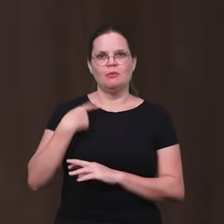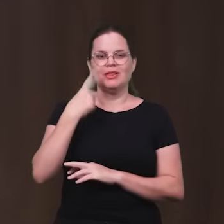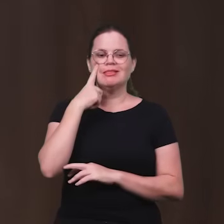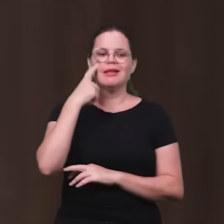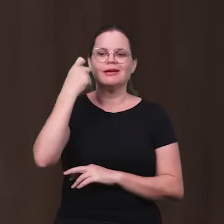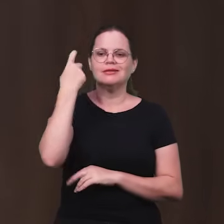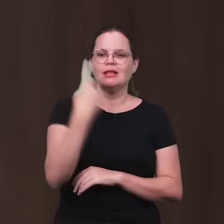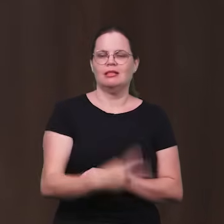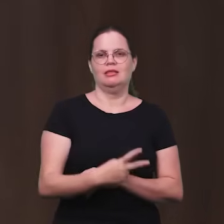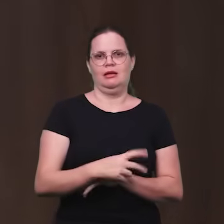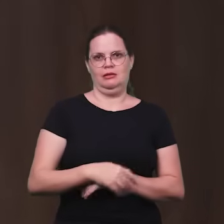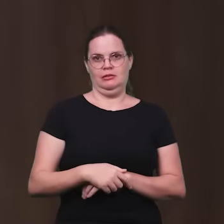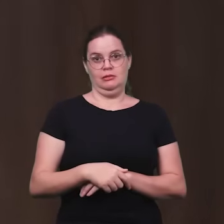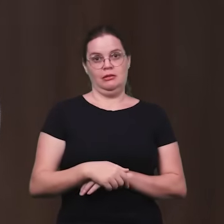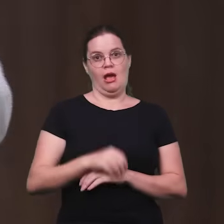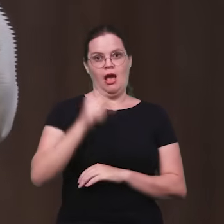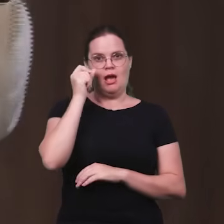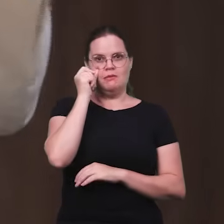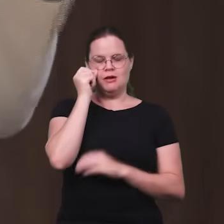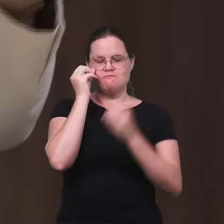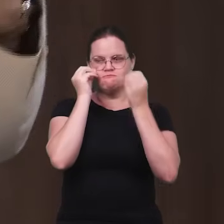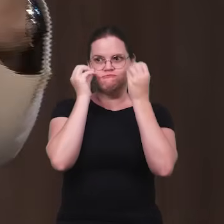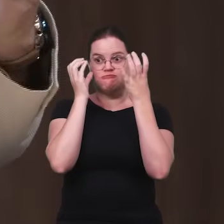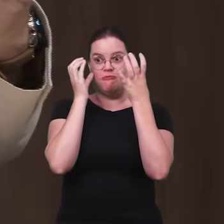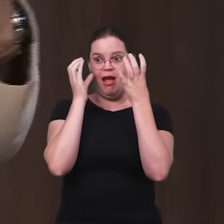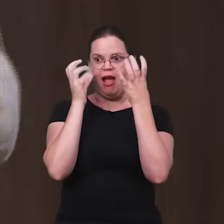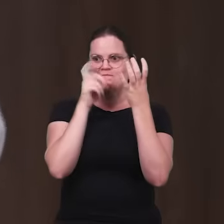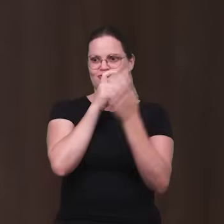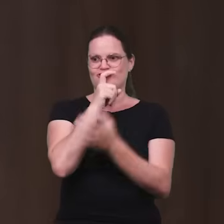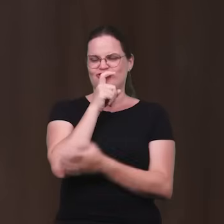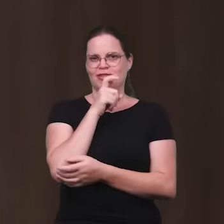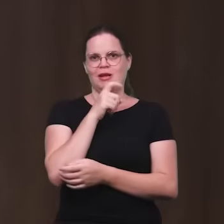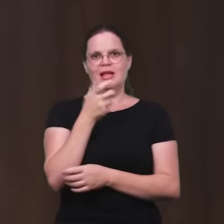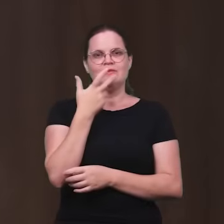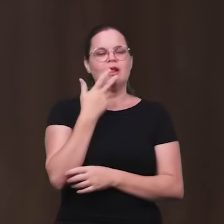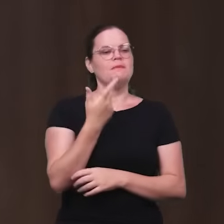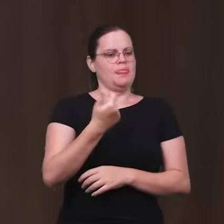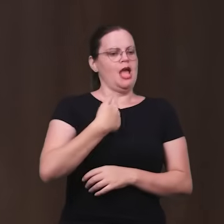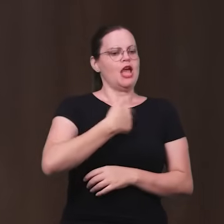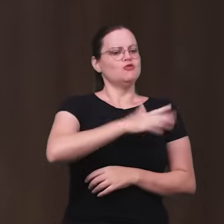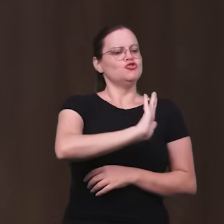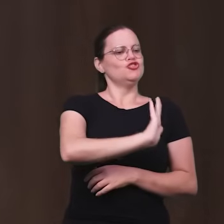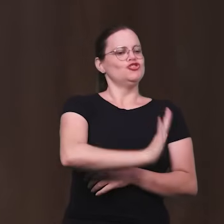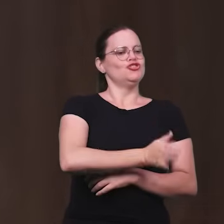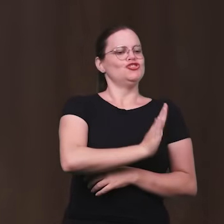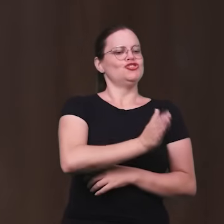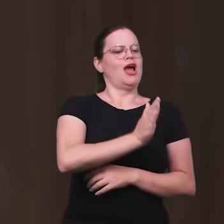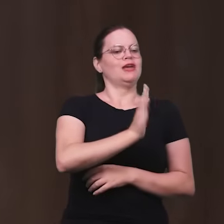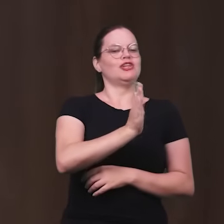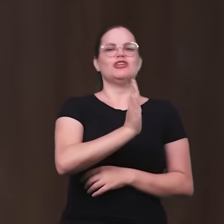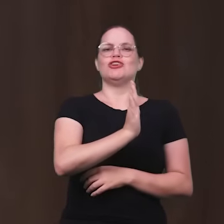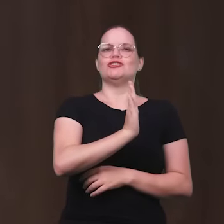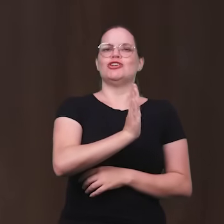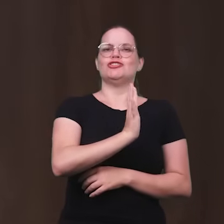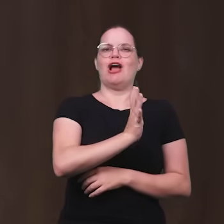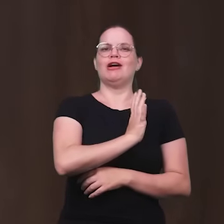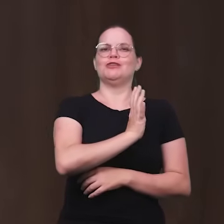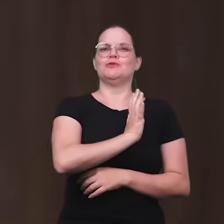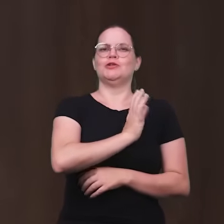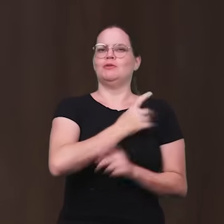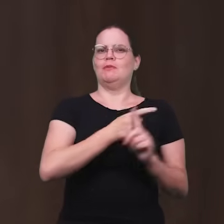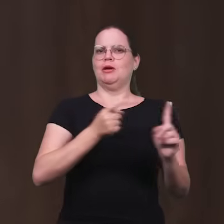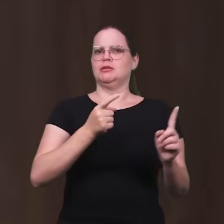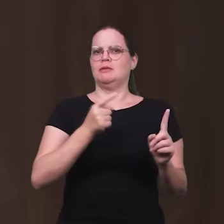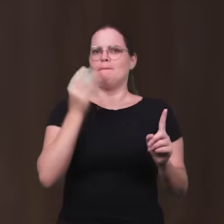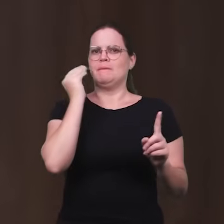interesse. Então, ele fala que fez tanto que ele não fez. Ele vai usar de mentiras para ganhar do